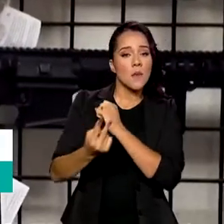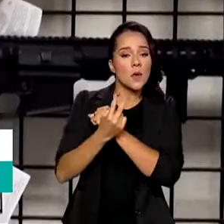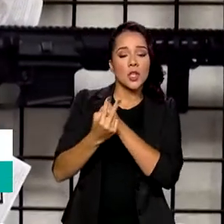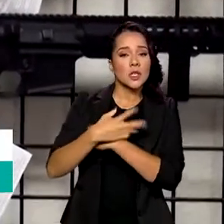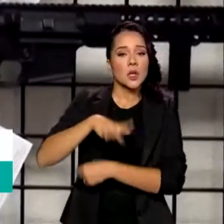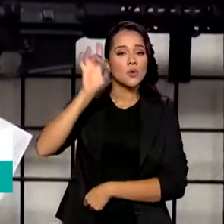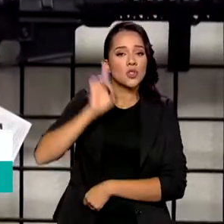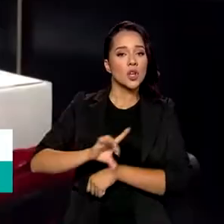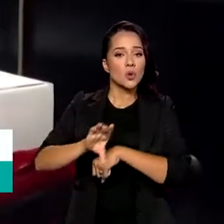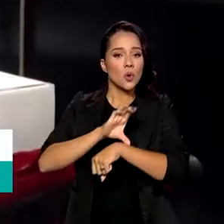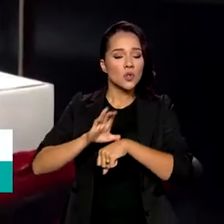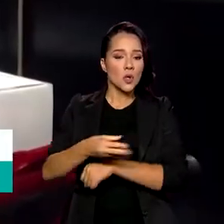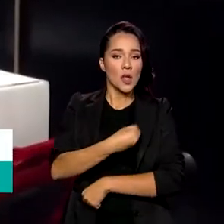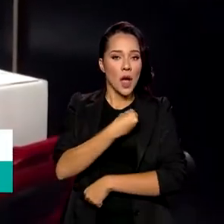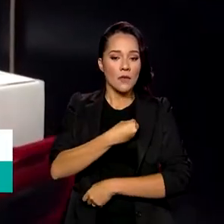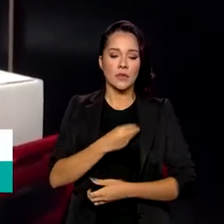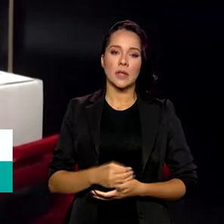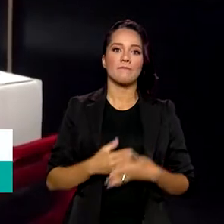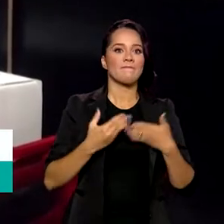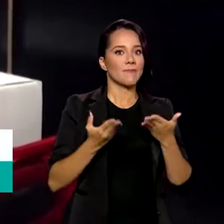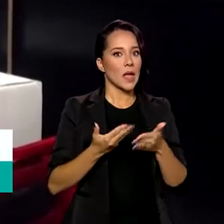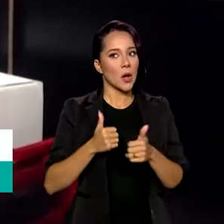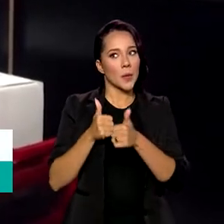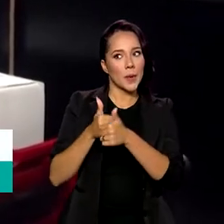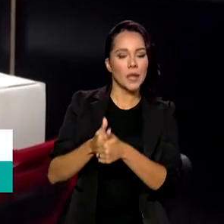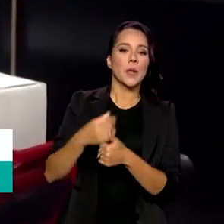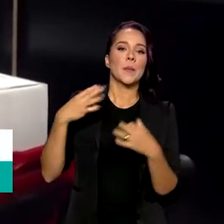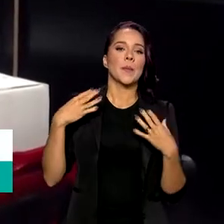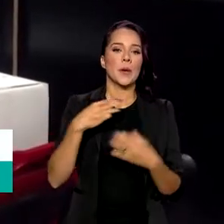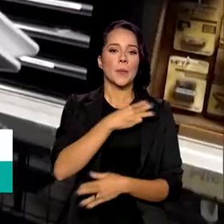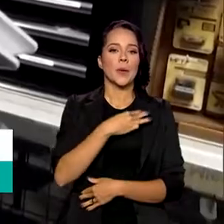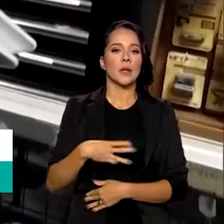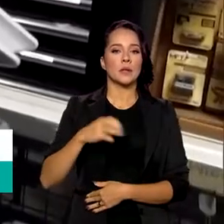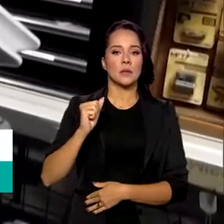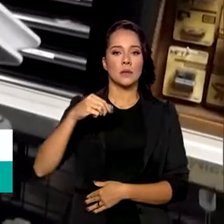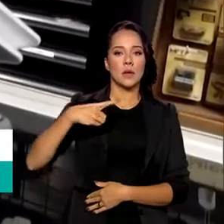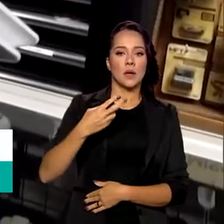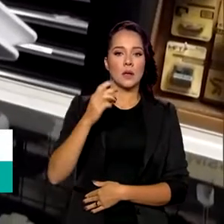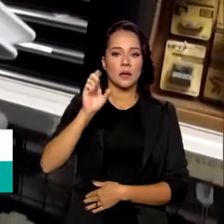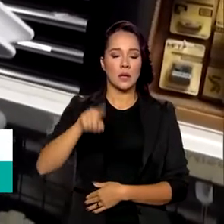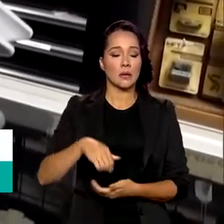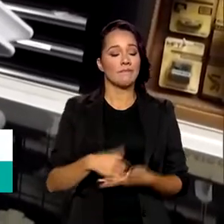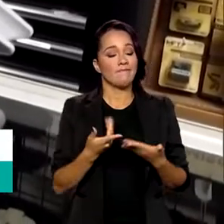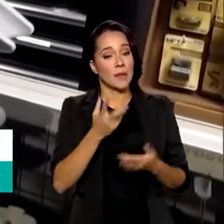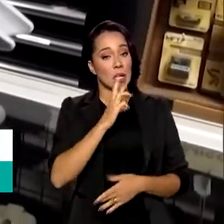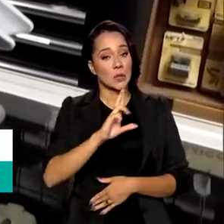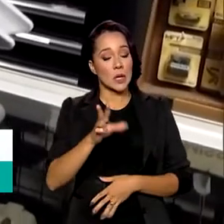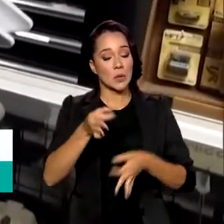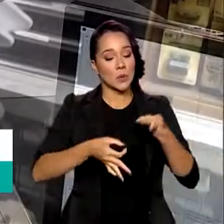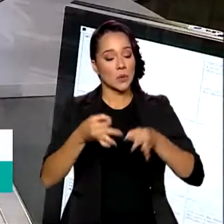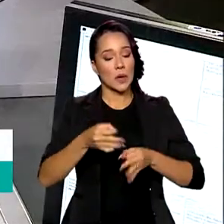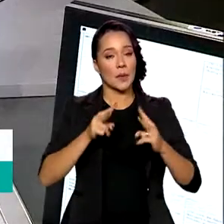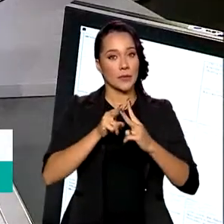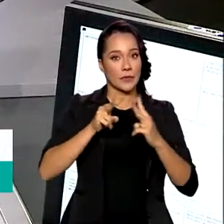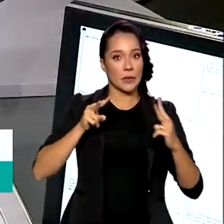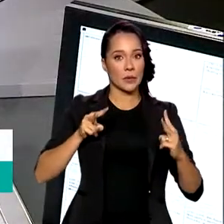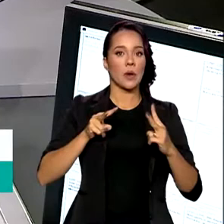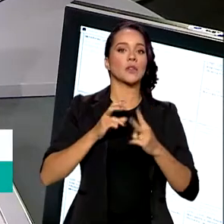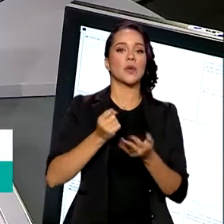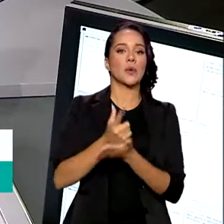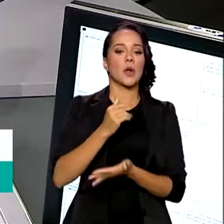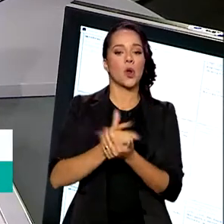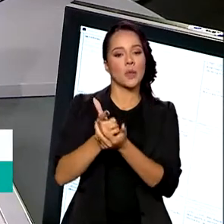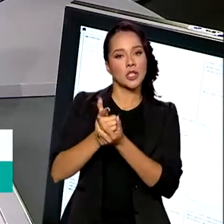proteção do Direito Constitucional à Vida e foi acompanhado pelo Ministro André Mendonça Então esse é o resultado do julgamento virtual sobre